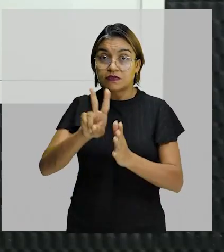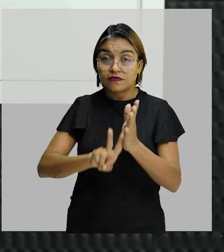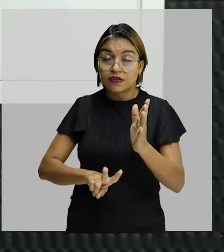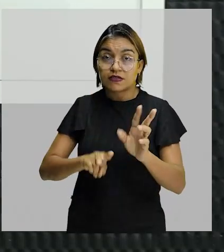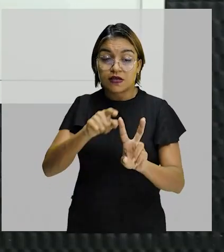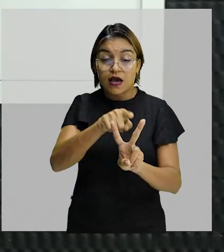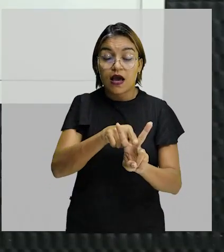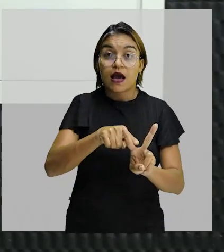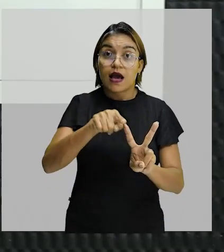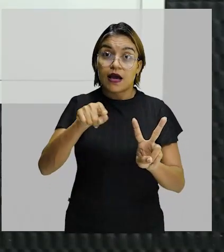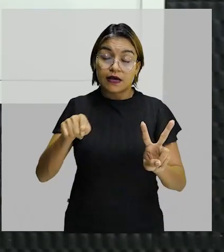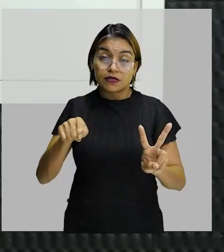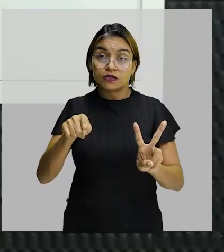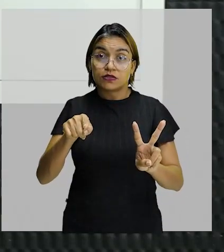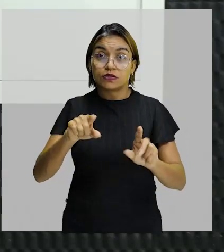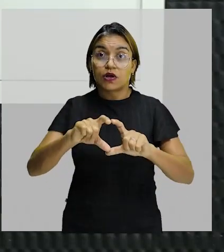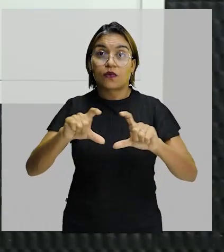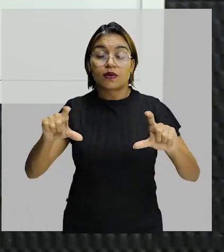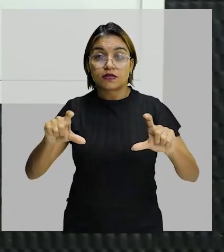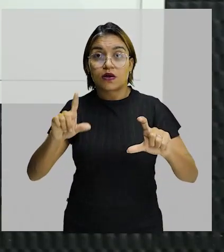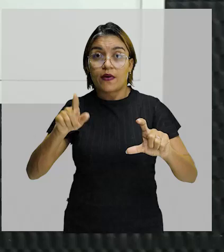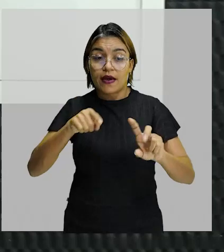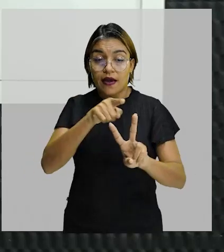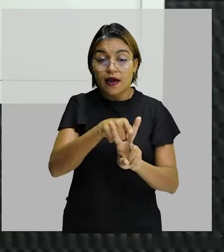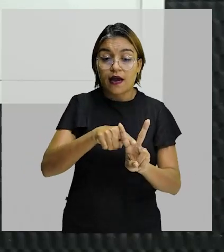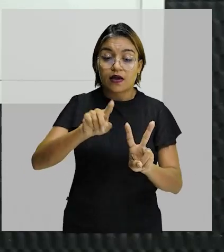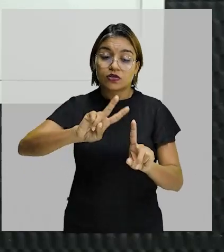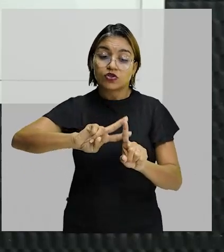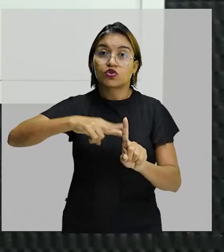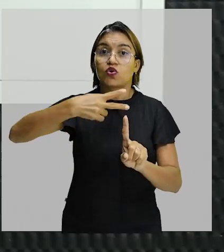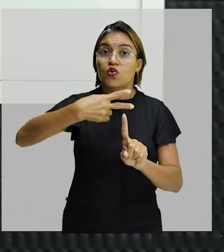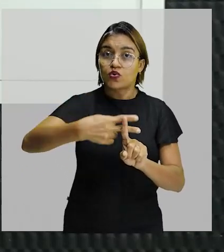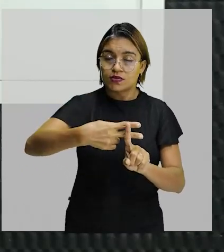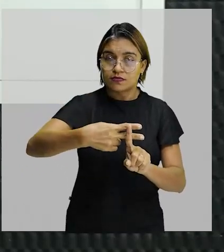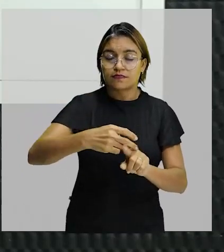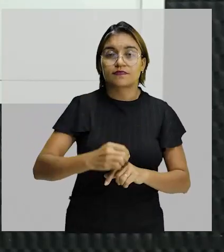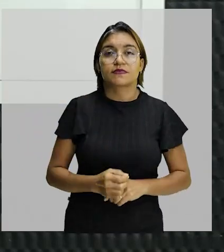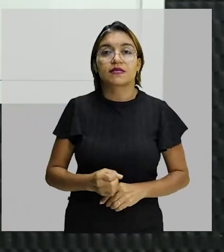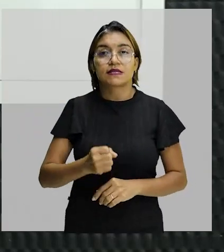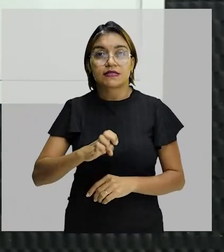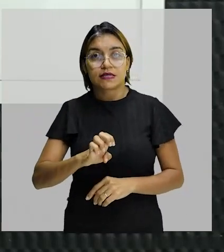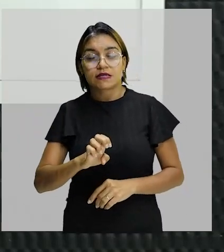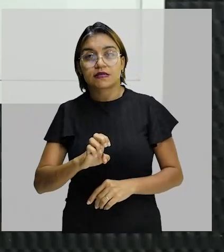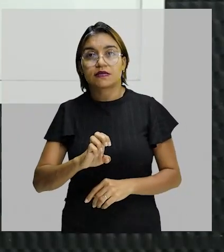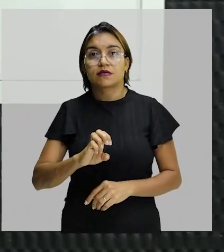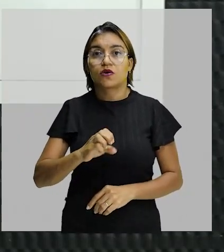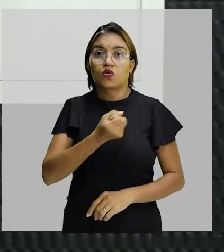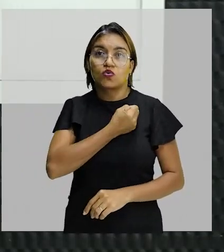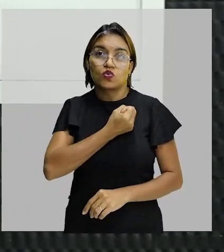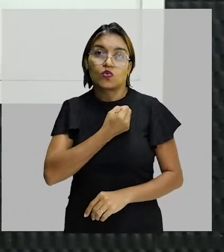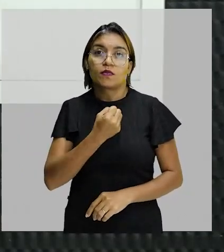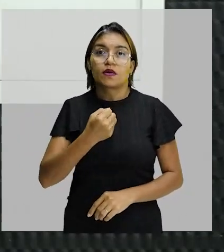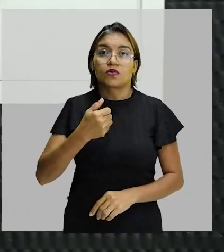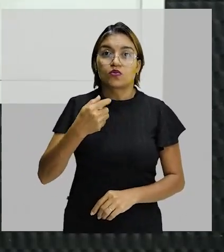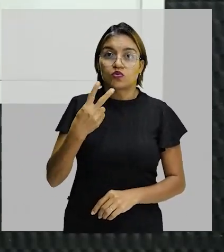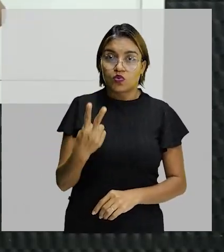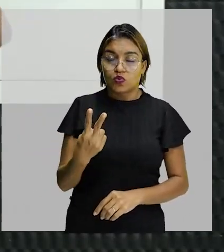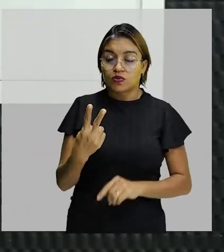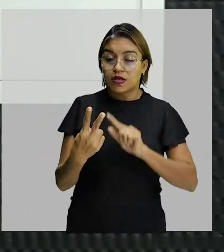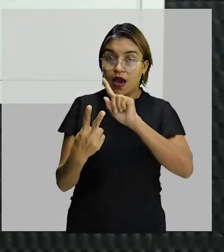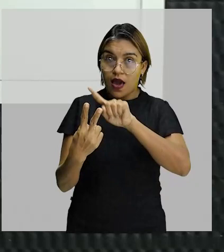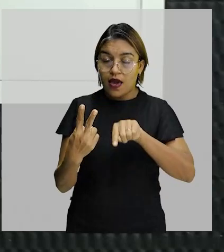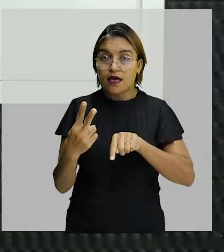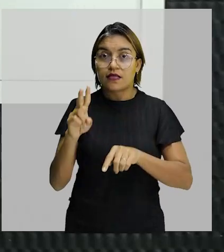gente diz que ela é raiz dupla, ou tem multiplicidade 2. Certo? Se o número 2 ele for três